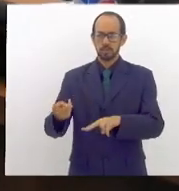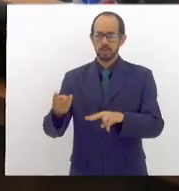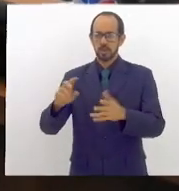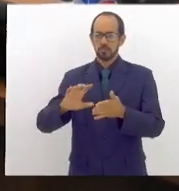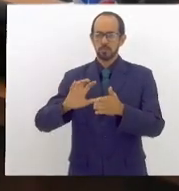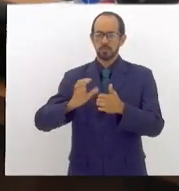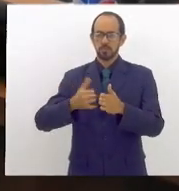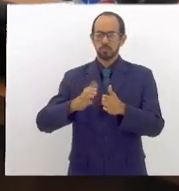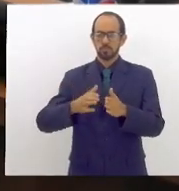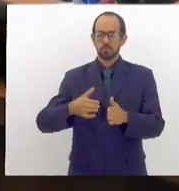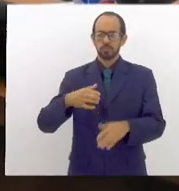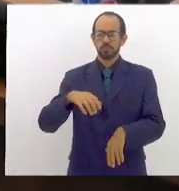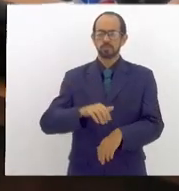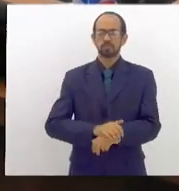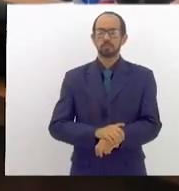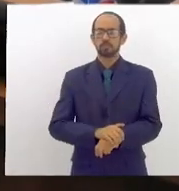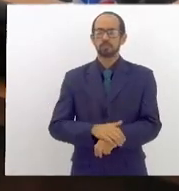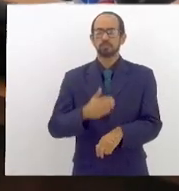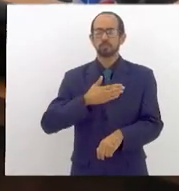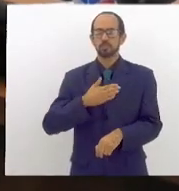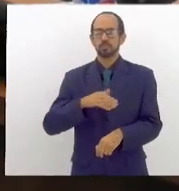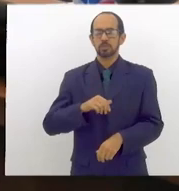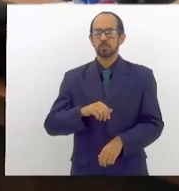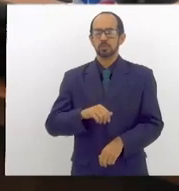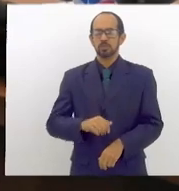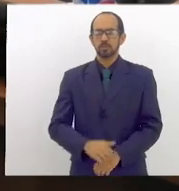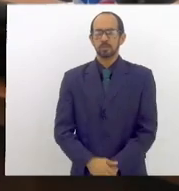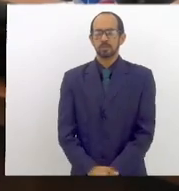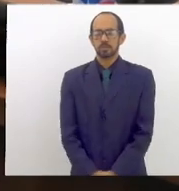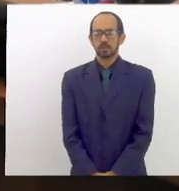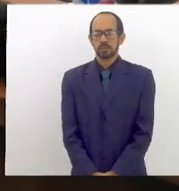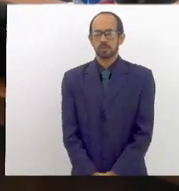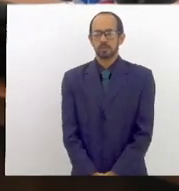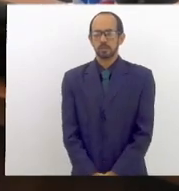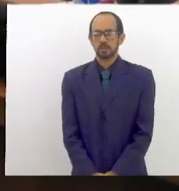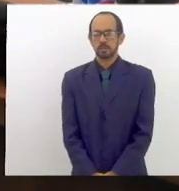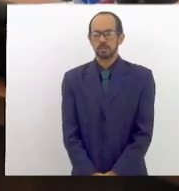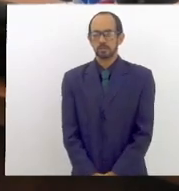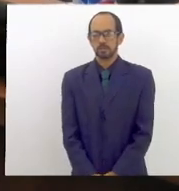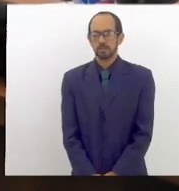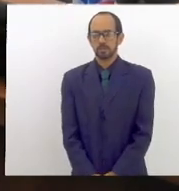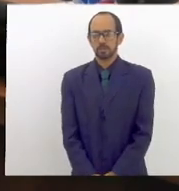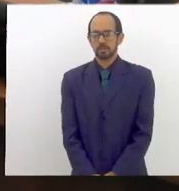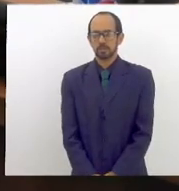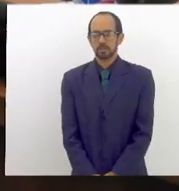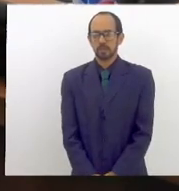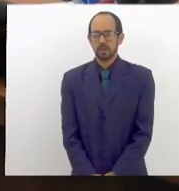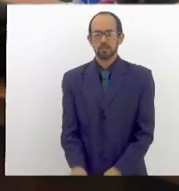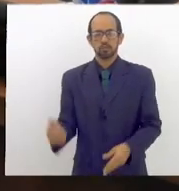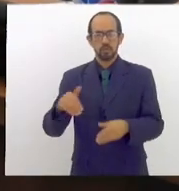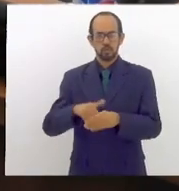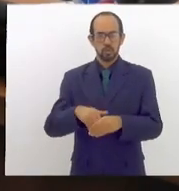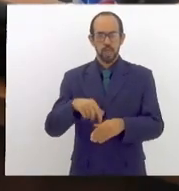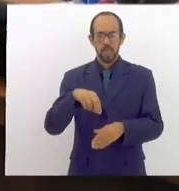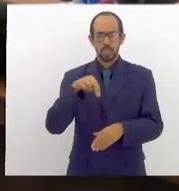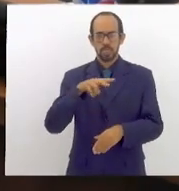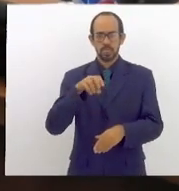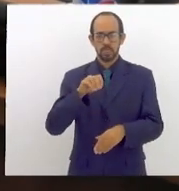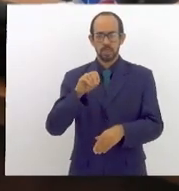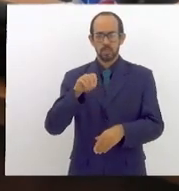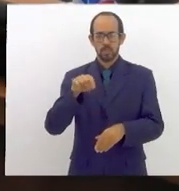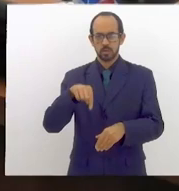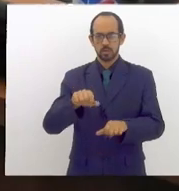PSB que ela já votou os quatro deputados do PSB já votaram não aqui no plenário porque nós discutimos antes